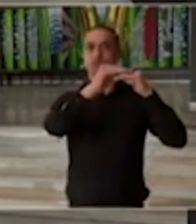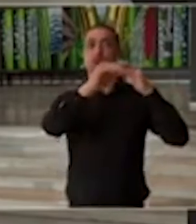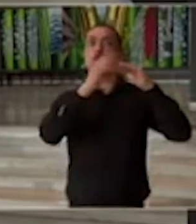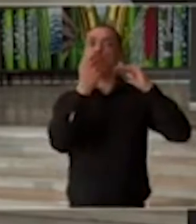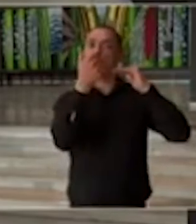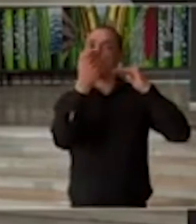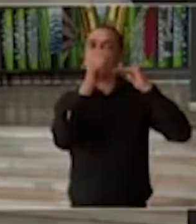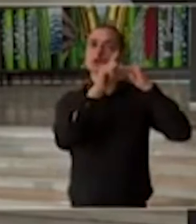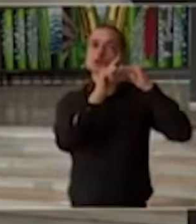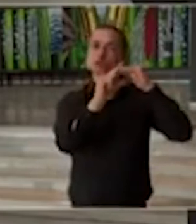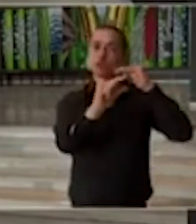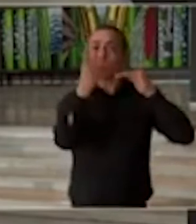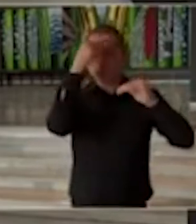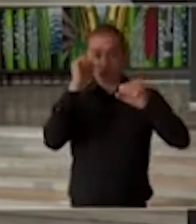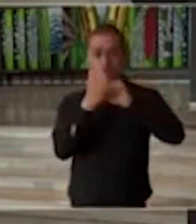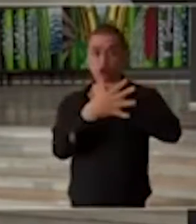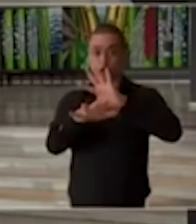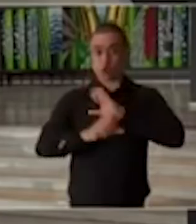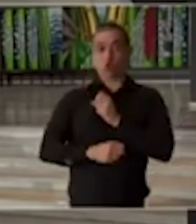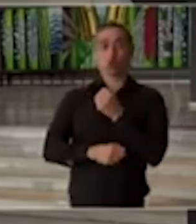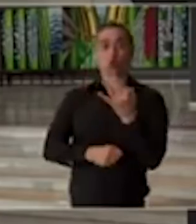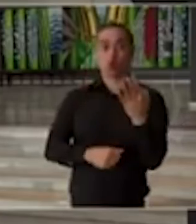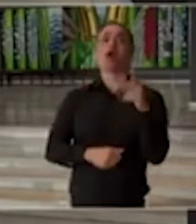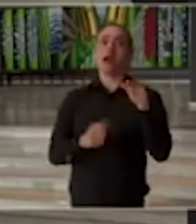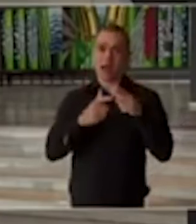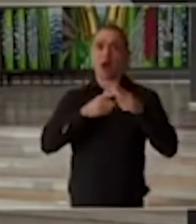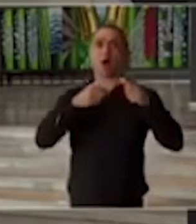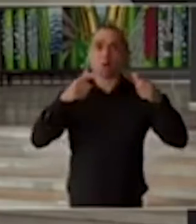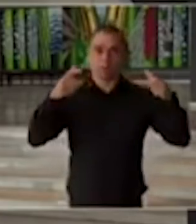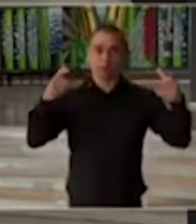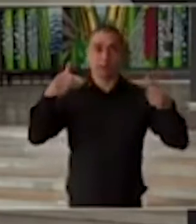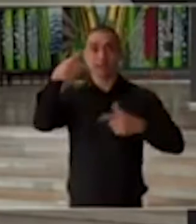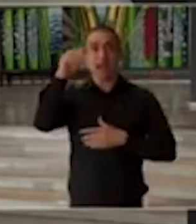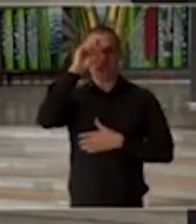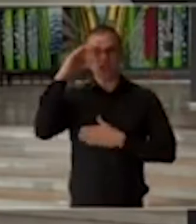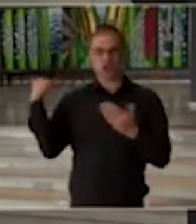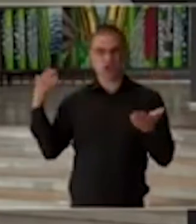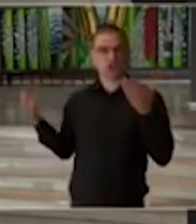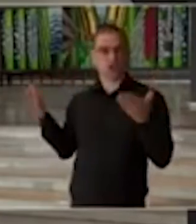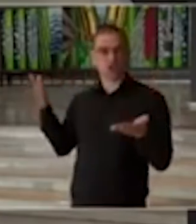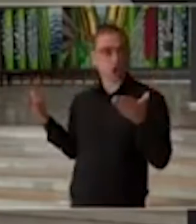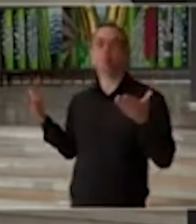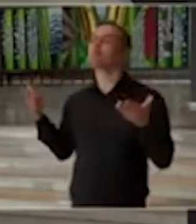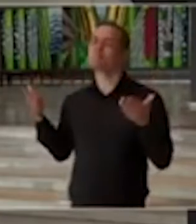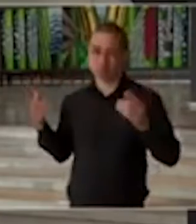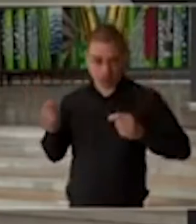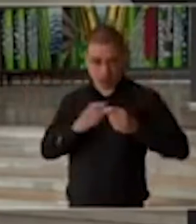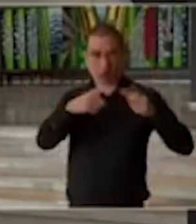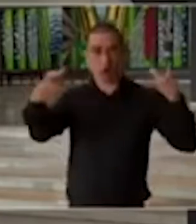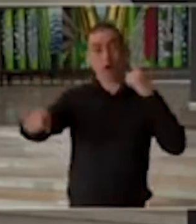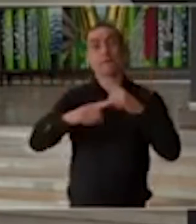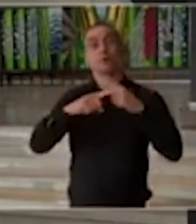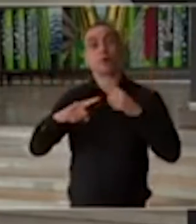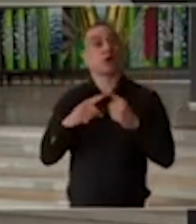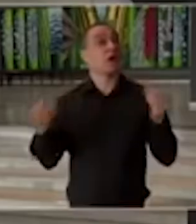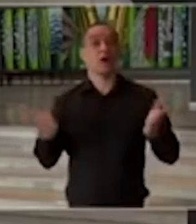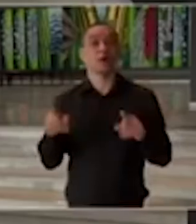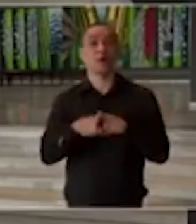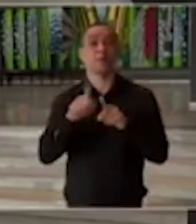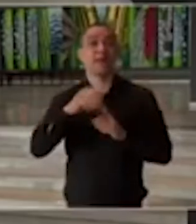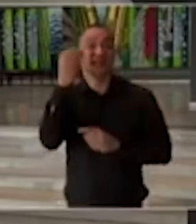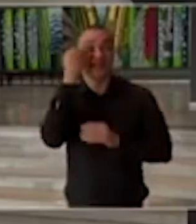reduzindo. O número de casos está aumentando 7 dias versus 7 dias anteriores, porque também nós estamos